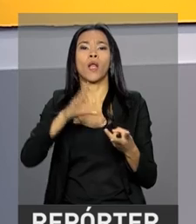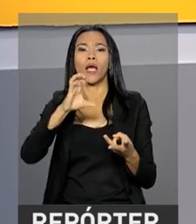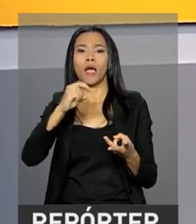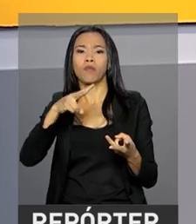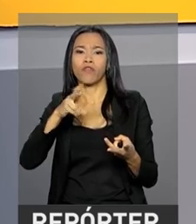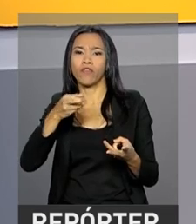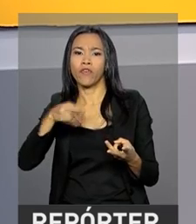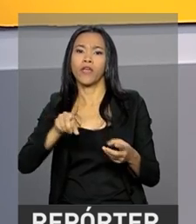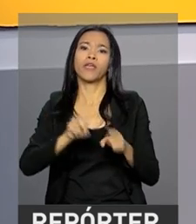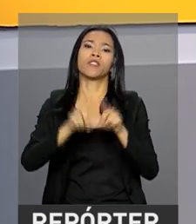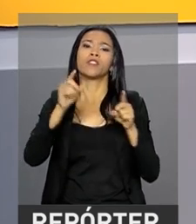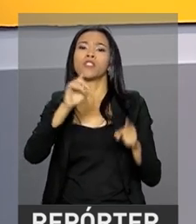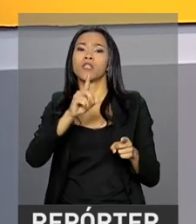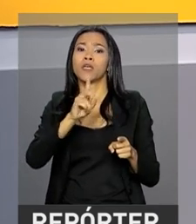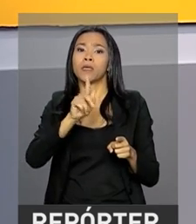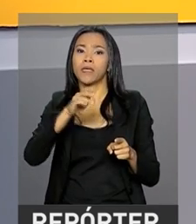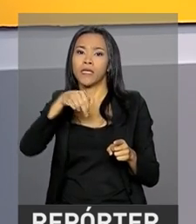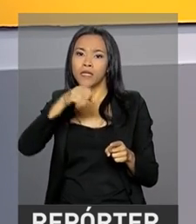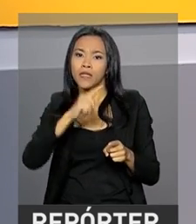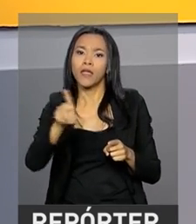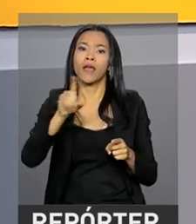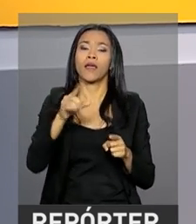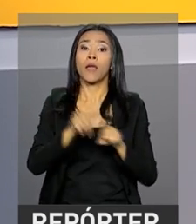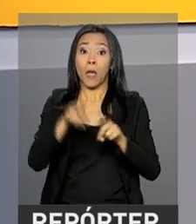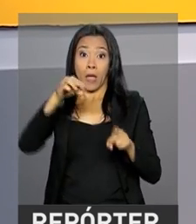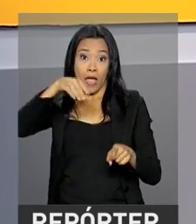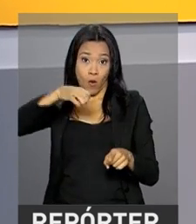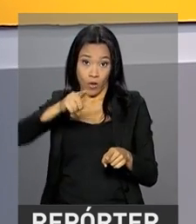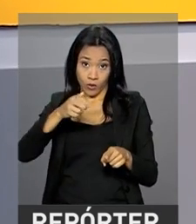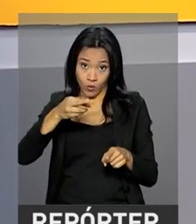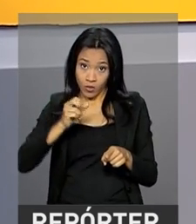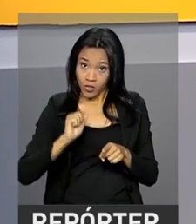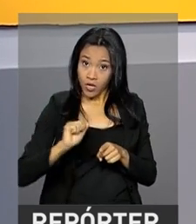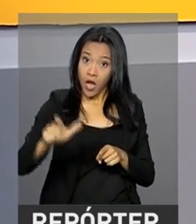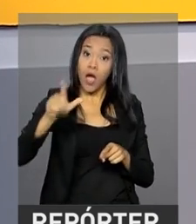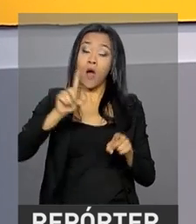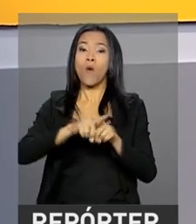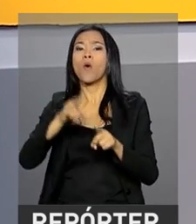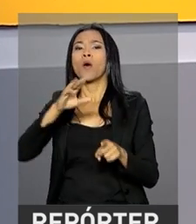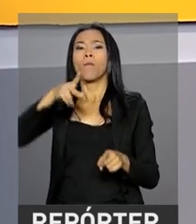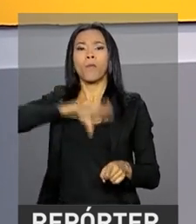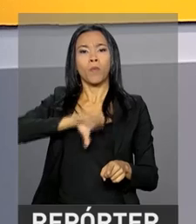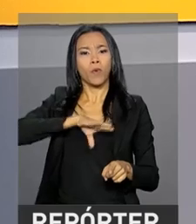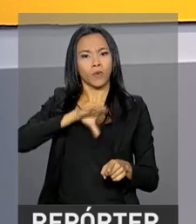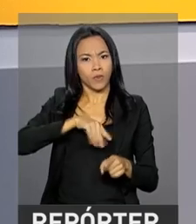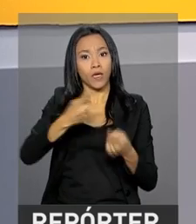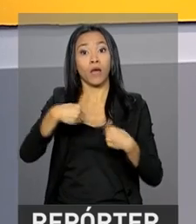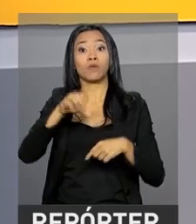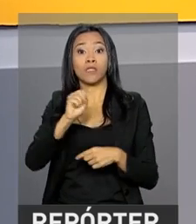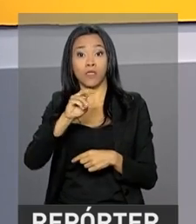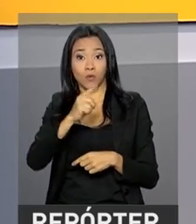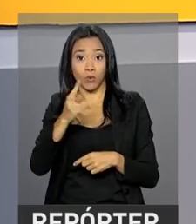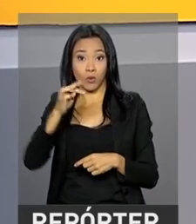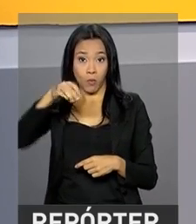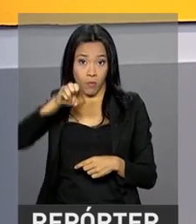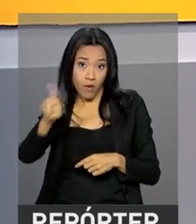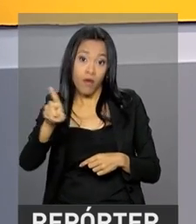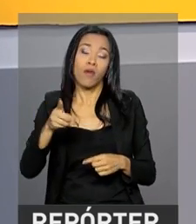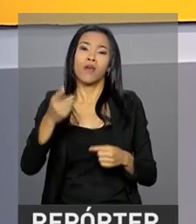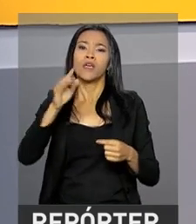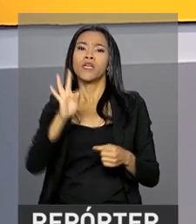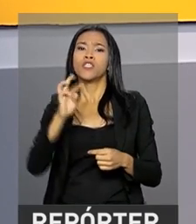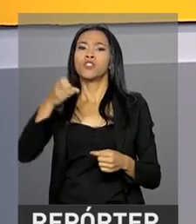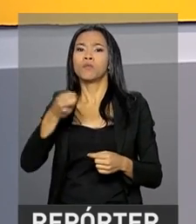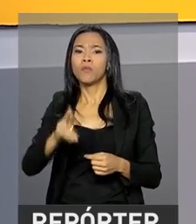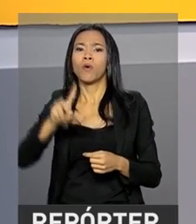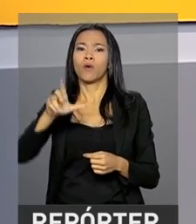Verde Guiné Bissau Guiné Equatorial Moçambique Portugal Sant Tomé e príncipe e Timor Leste nessa reunião